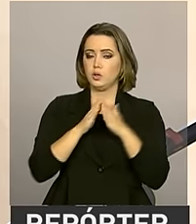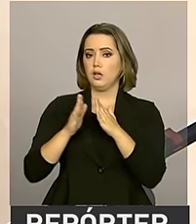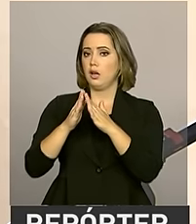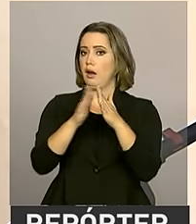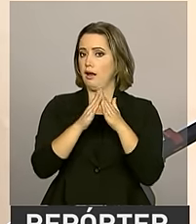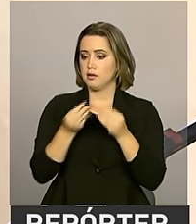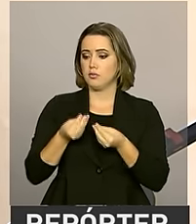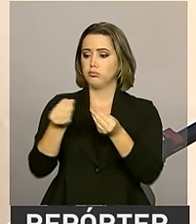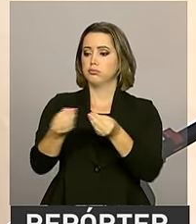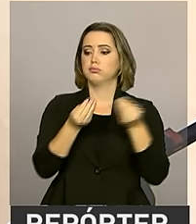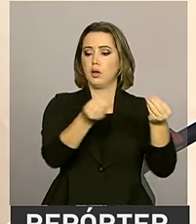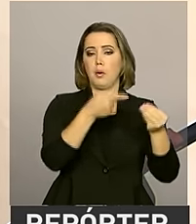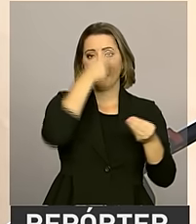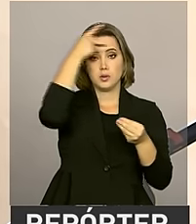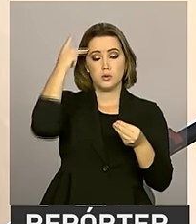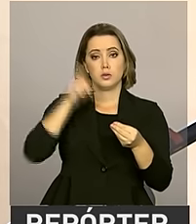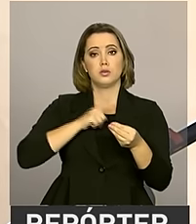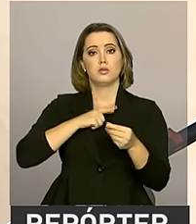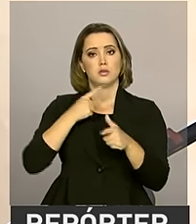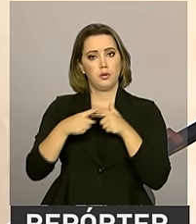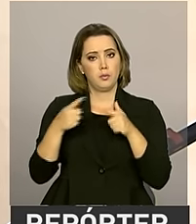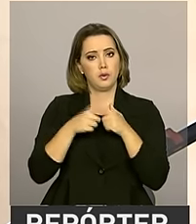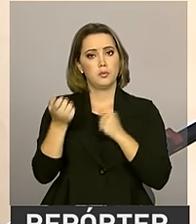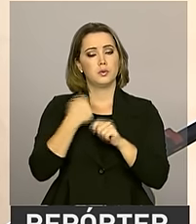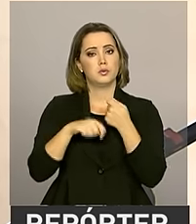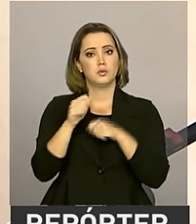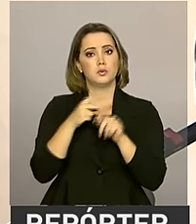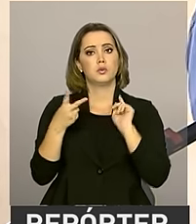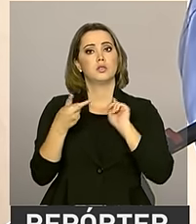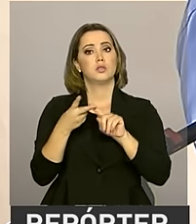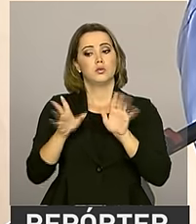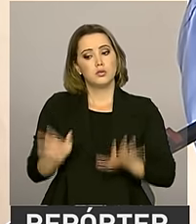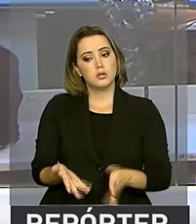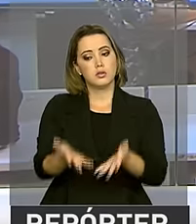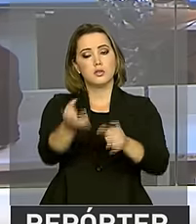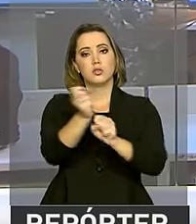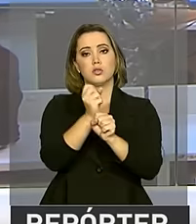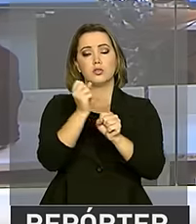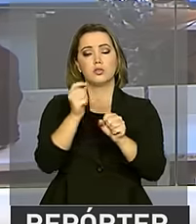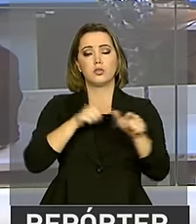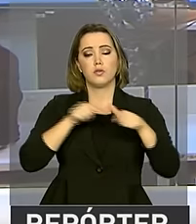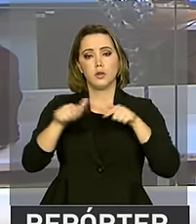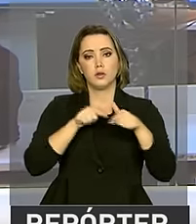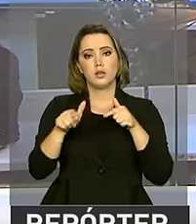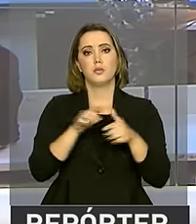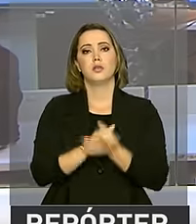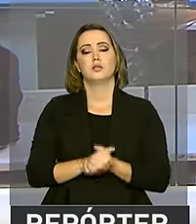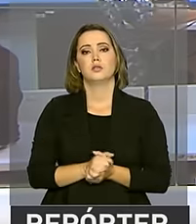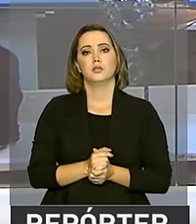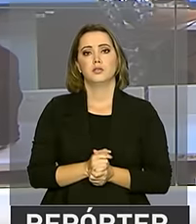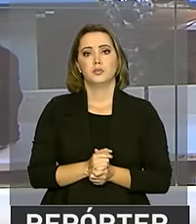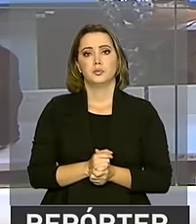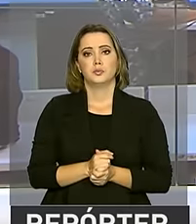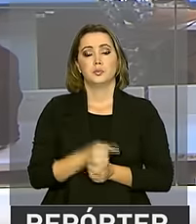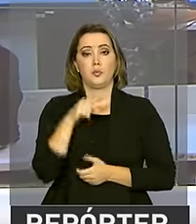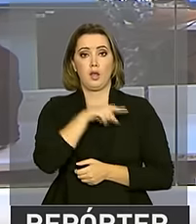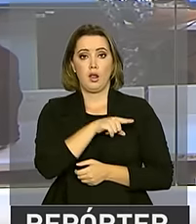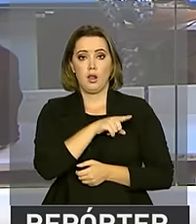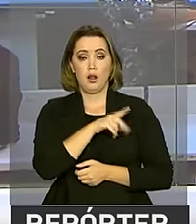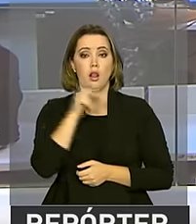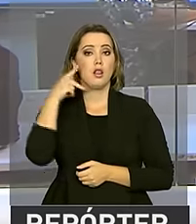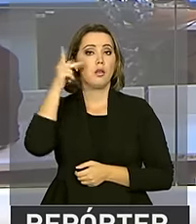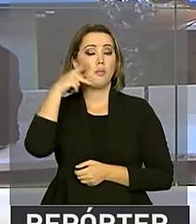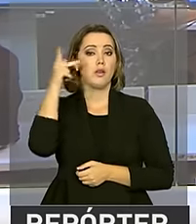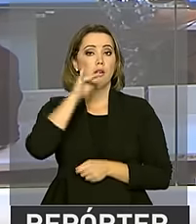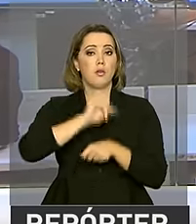tem dificuldades financeiras segundo incentivar o emprego ainda em Campina Grande o presidente Michel